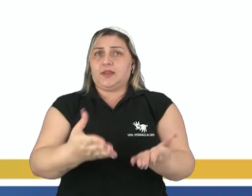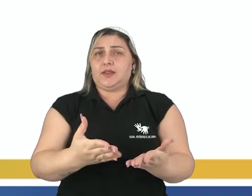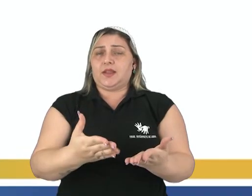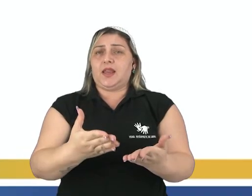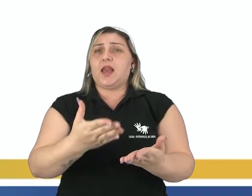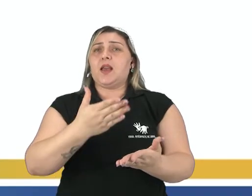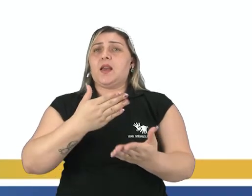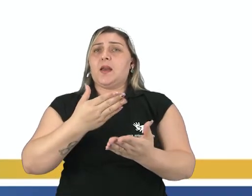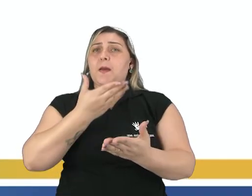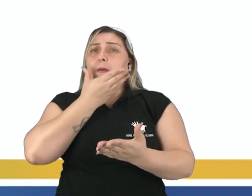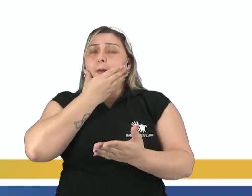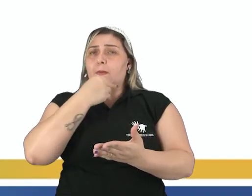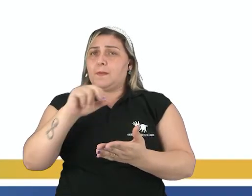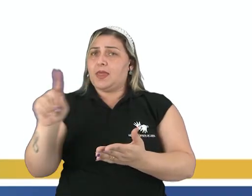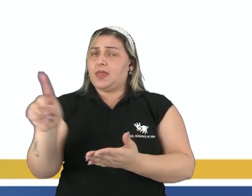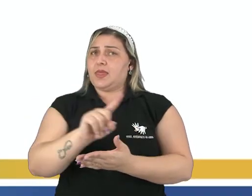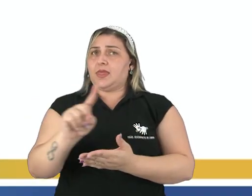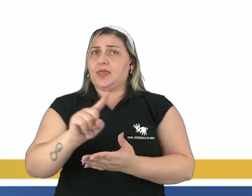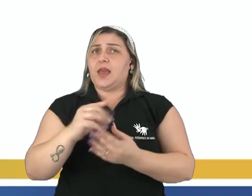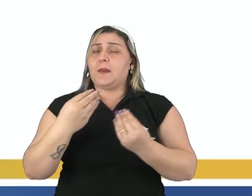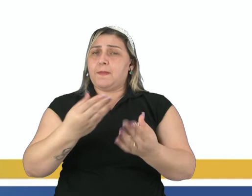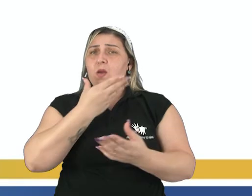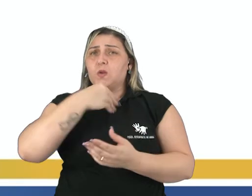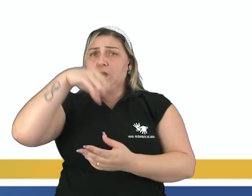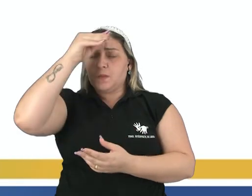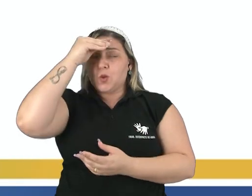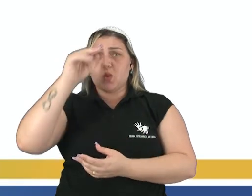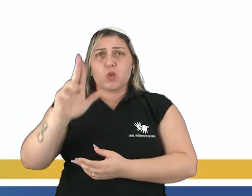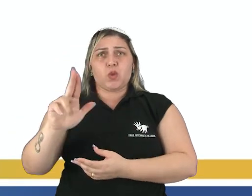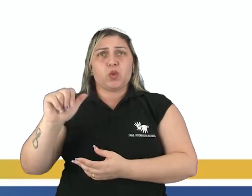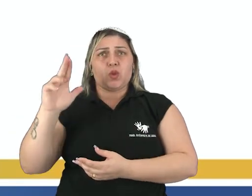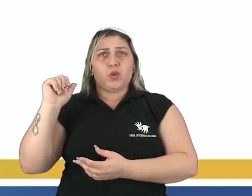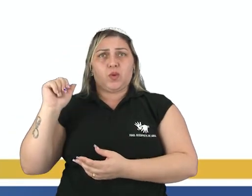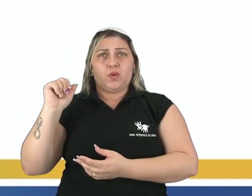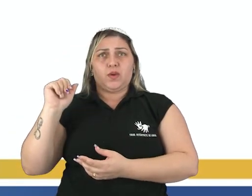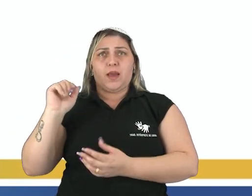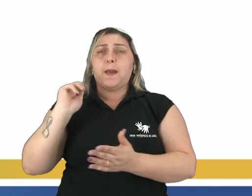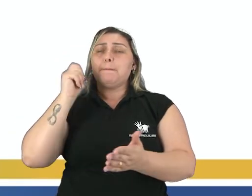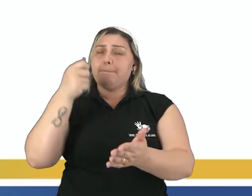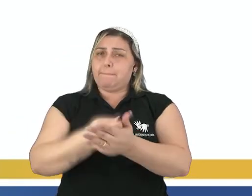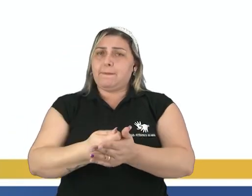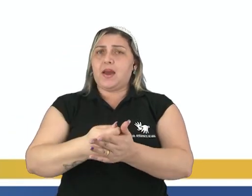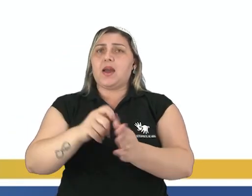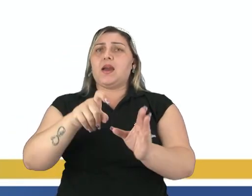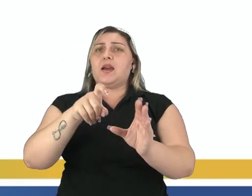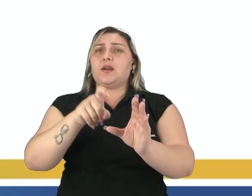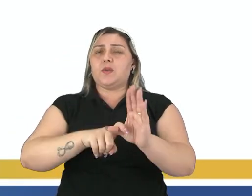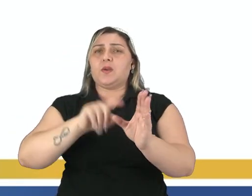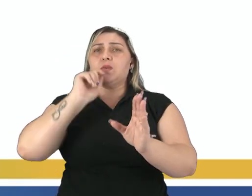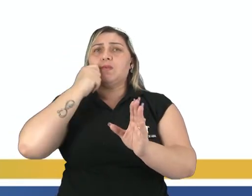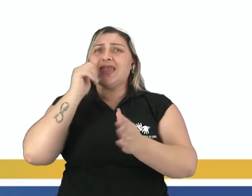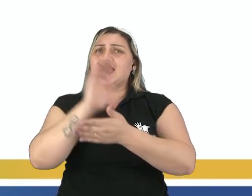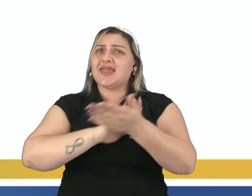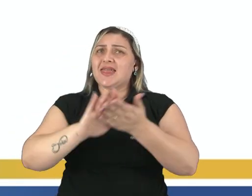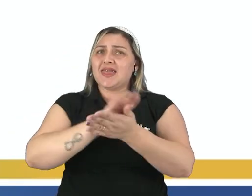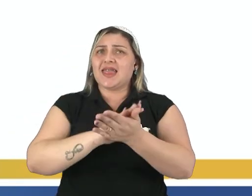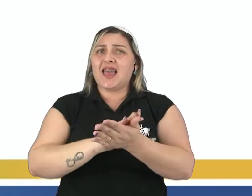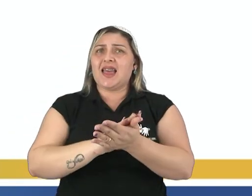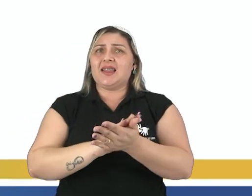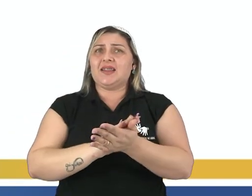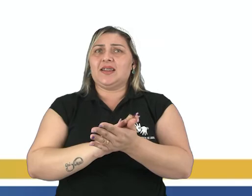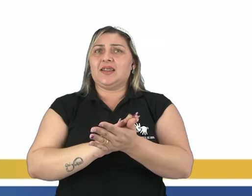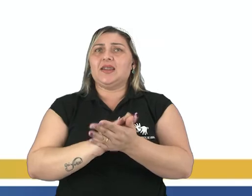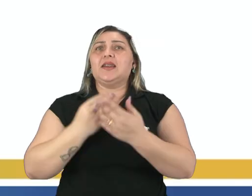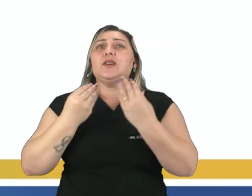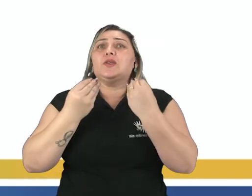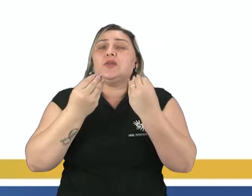meus bens à minha irmã? Não. A meu sobrinho? Jamais. Será paga a conta do padeiro? Nada, dou aos